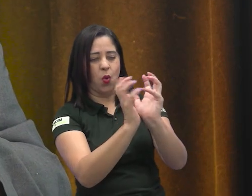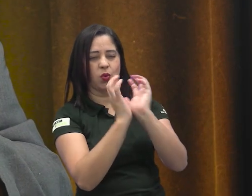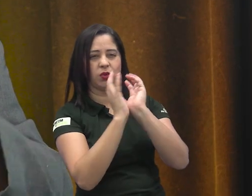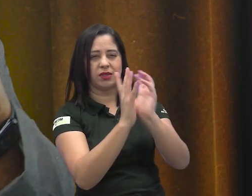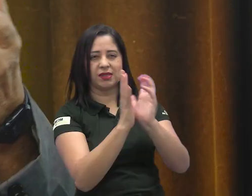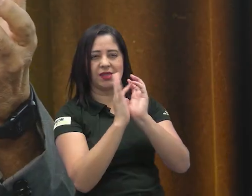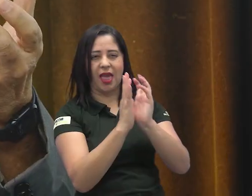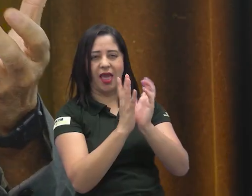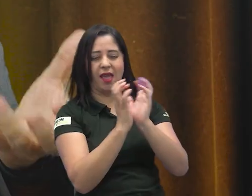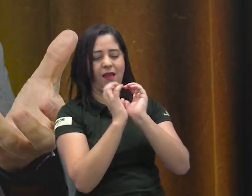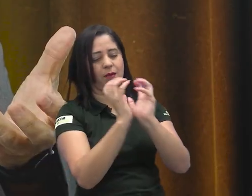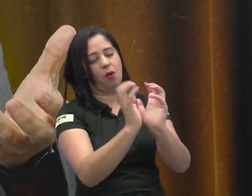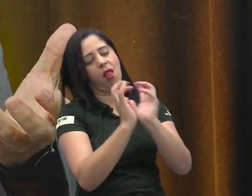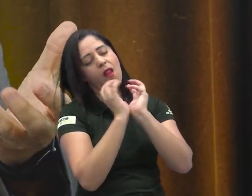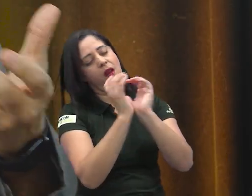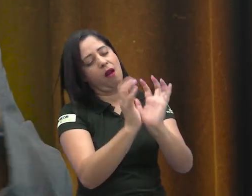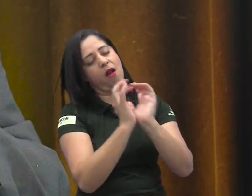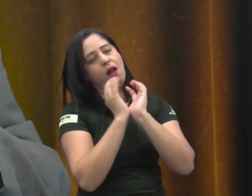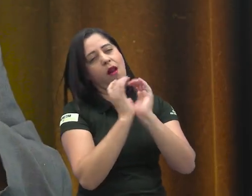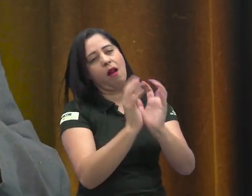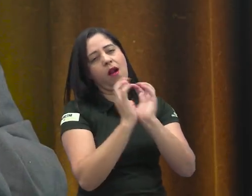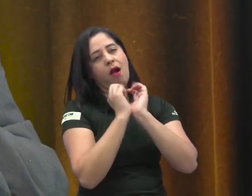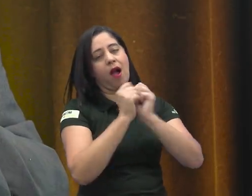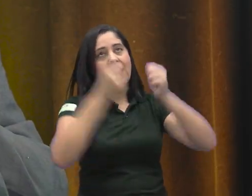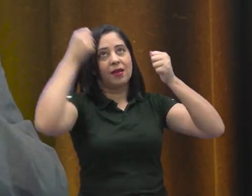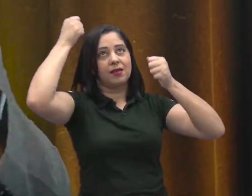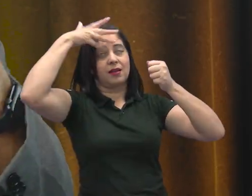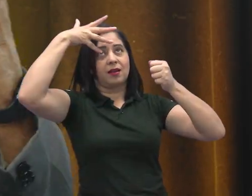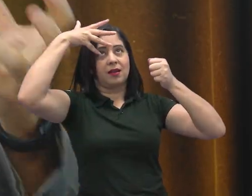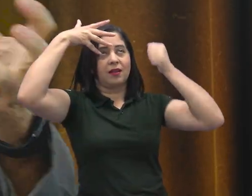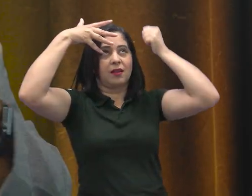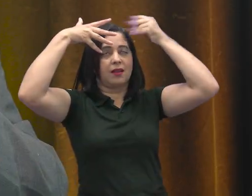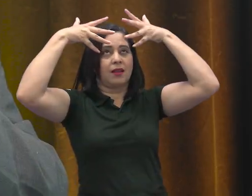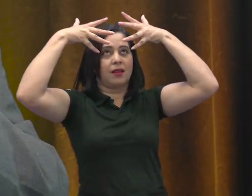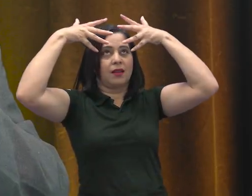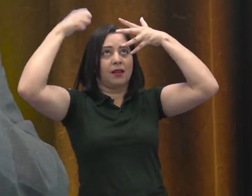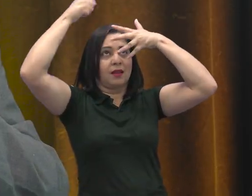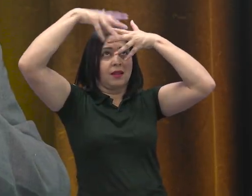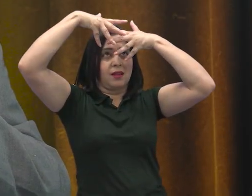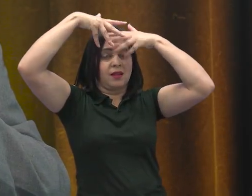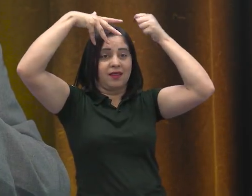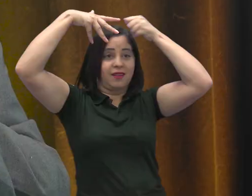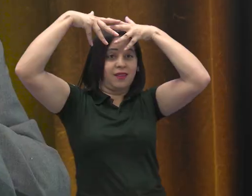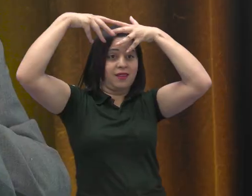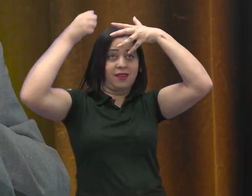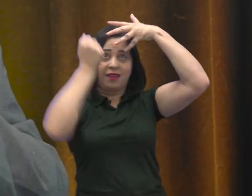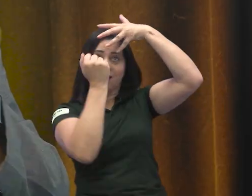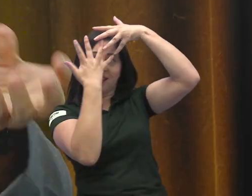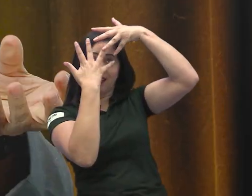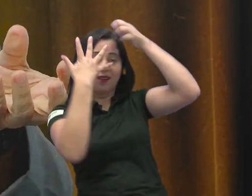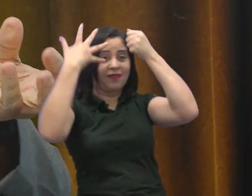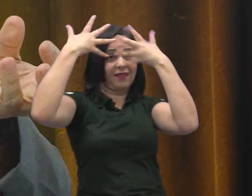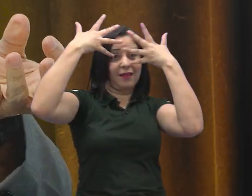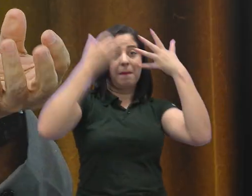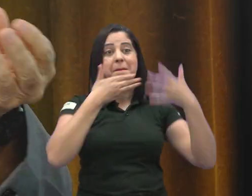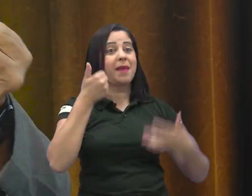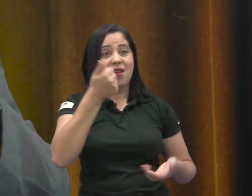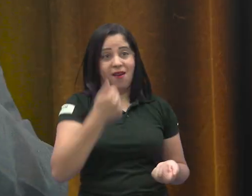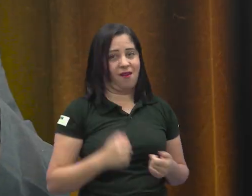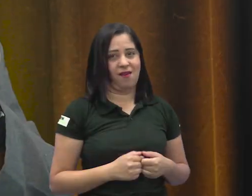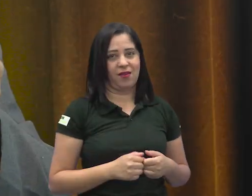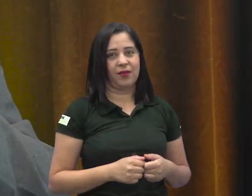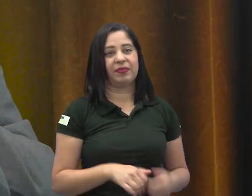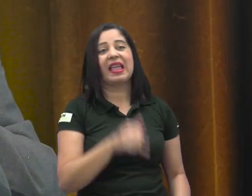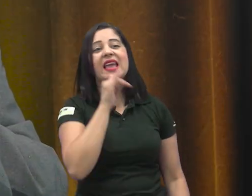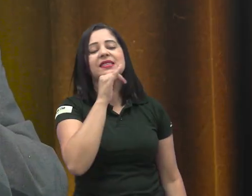não é? Melhor você ativa várias regiões neuronais. Hoje, por exemplo, você chegar na